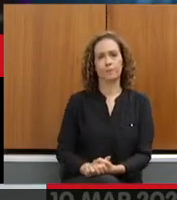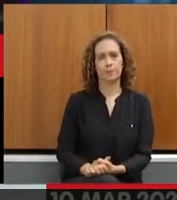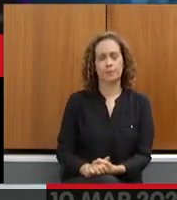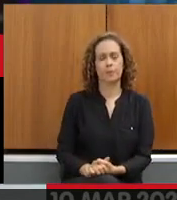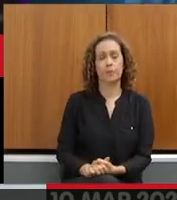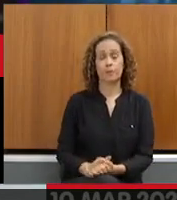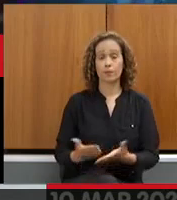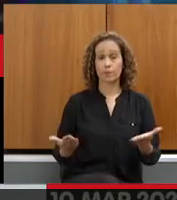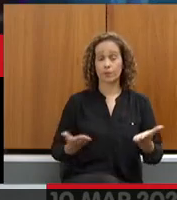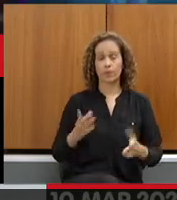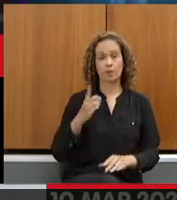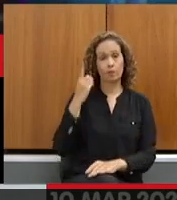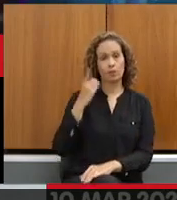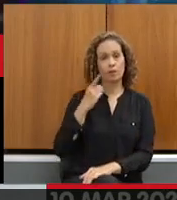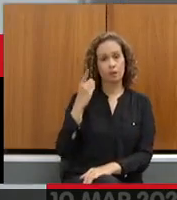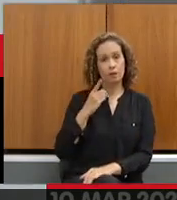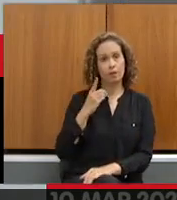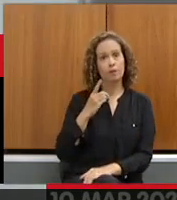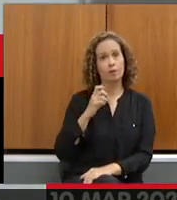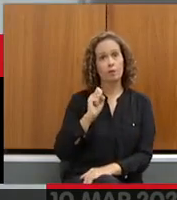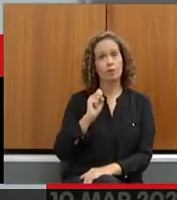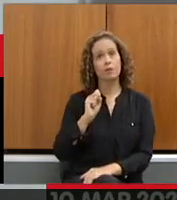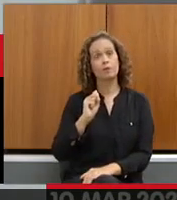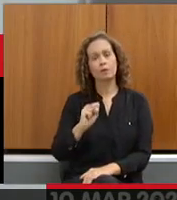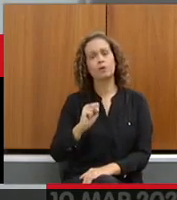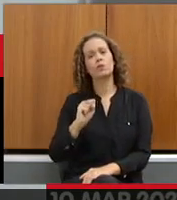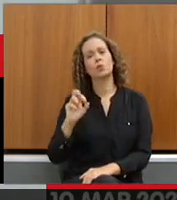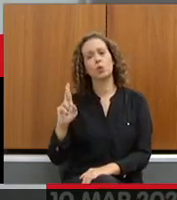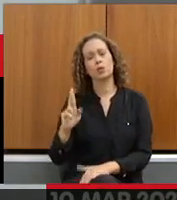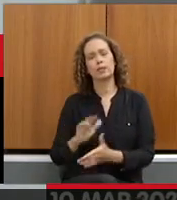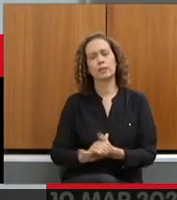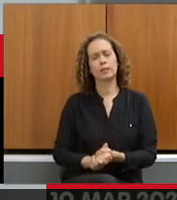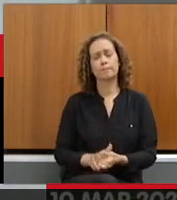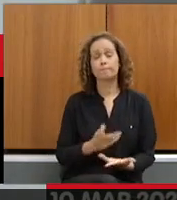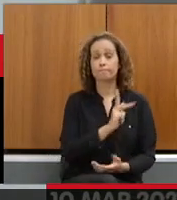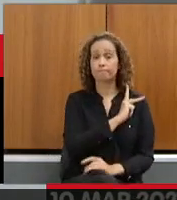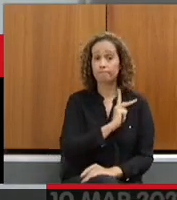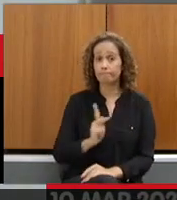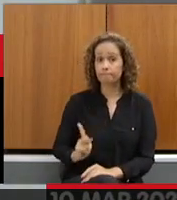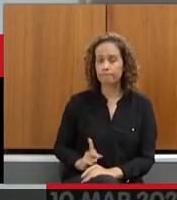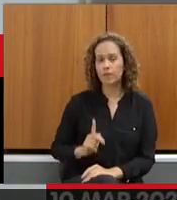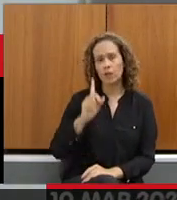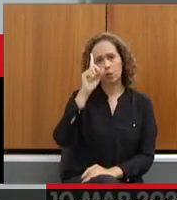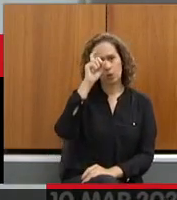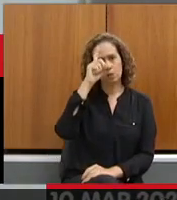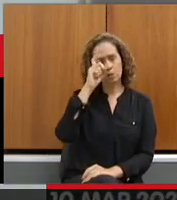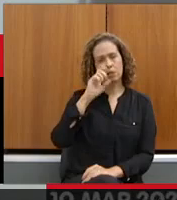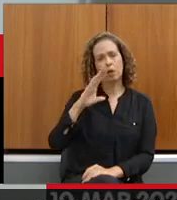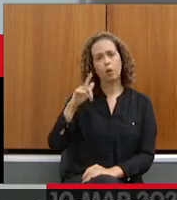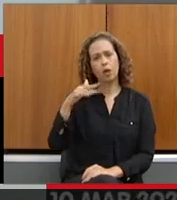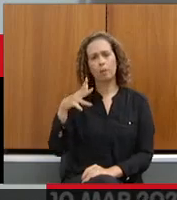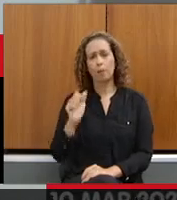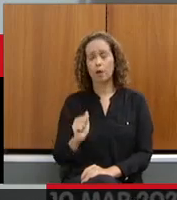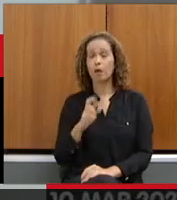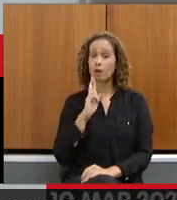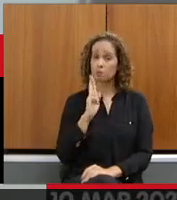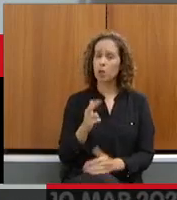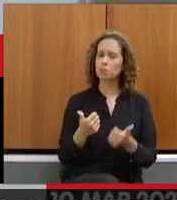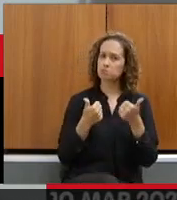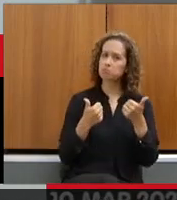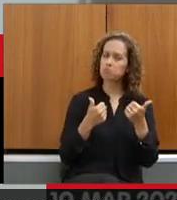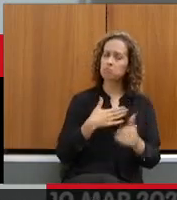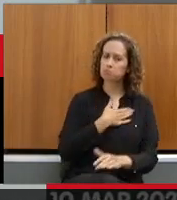e com a palavra Deputado Sargento Rodrigues presidente em relação ao hospital de campanha a resposta foi satisfatória